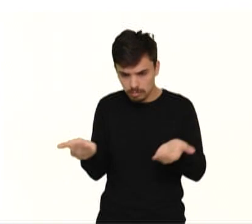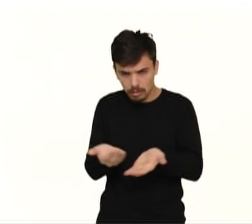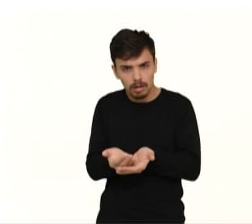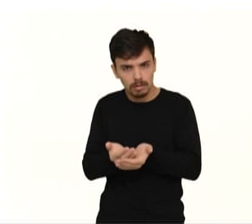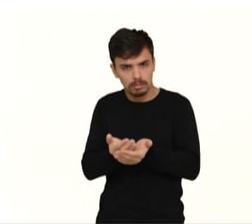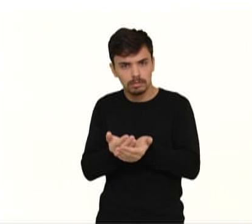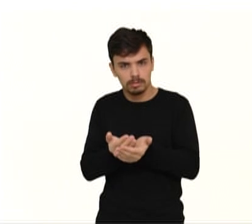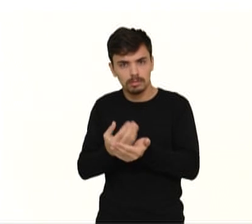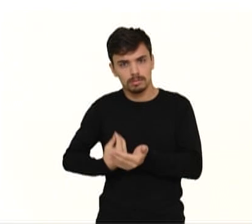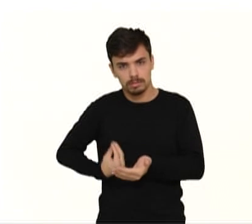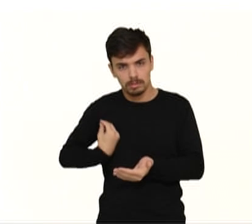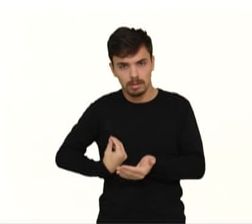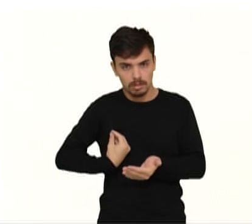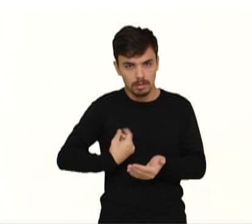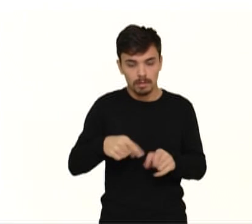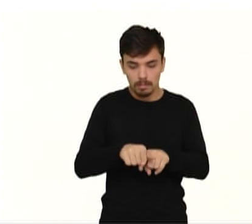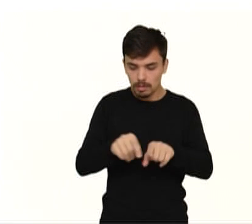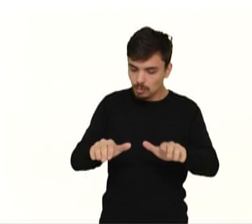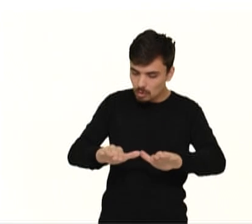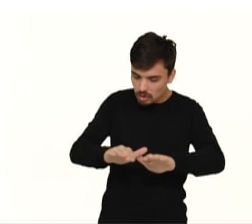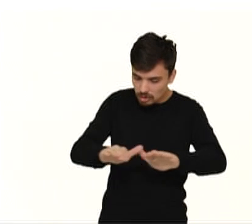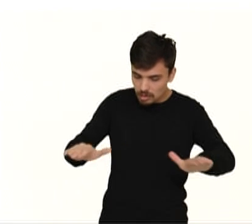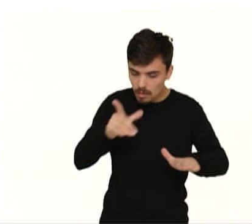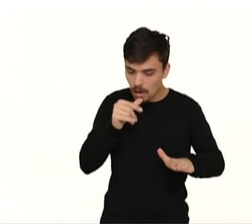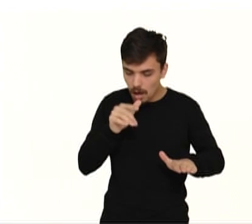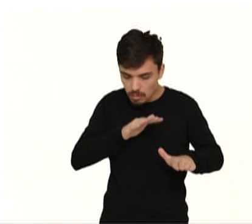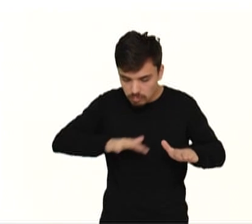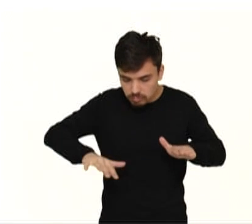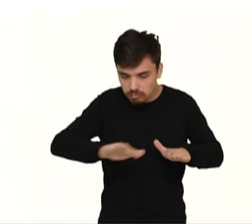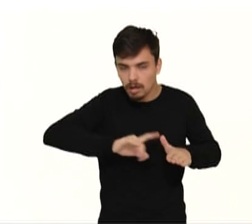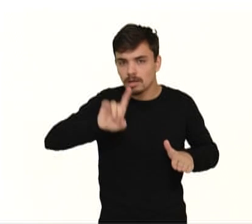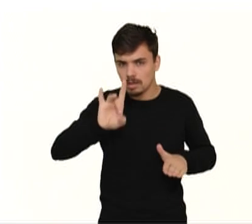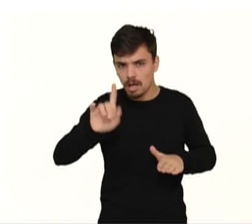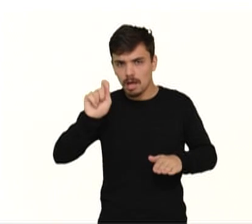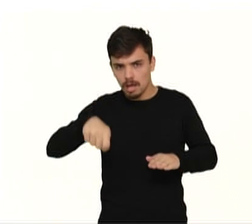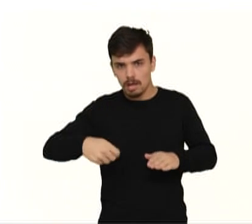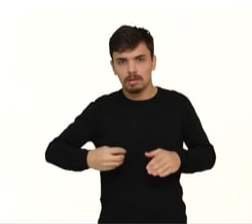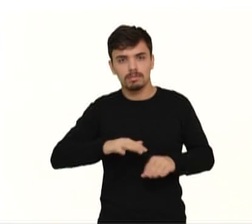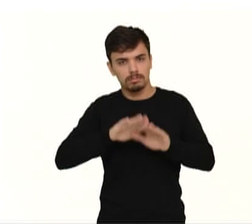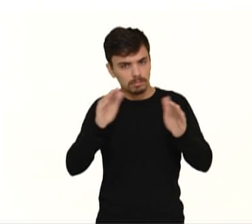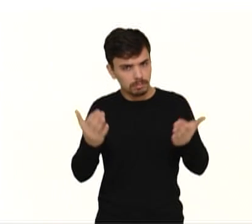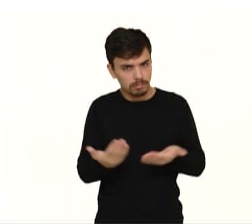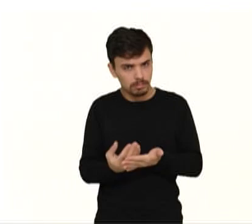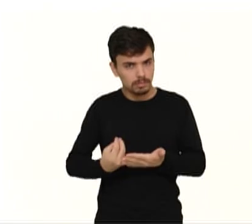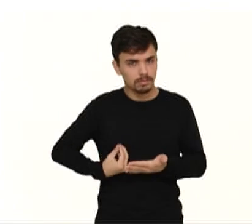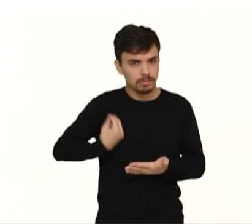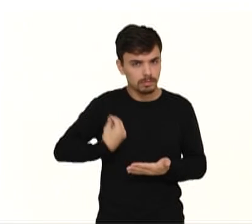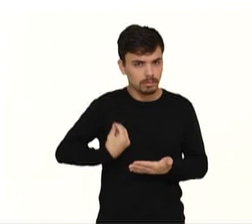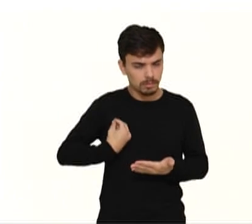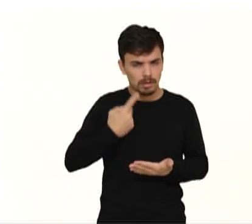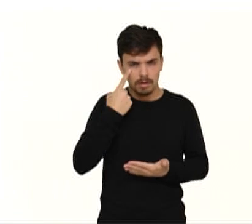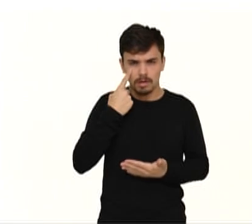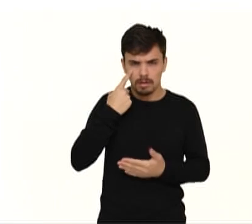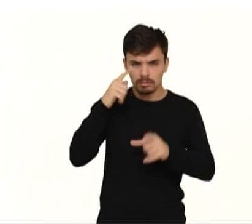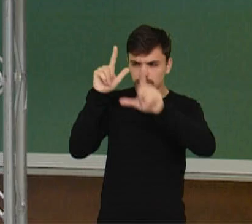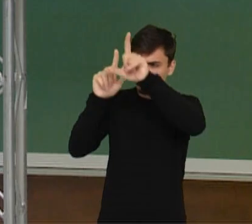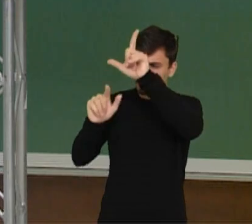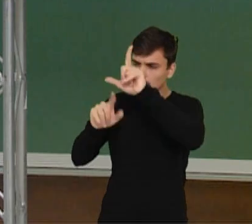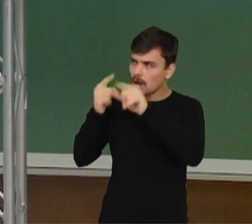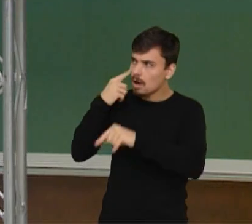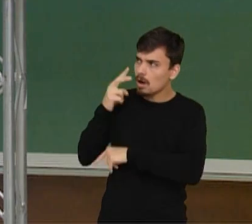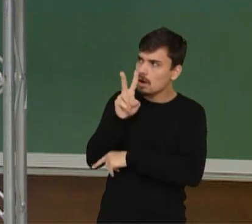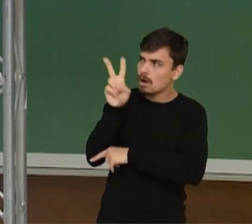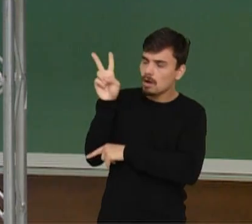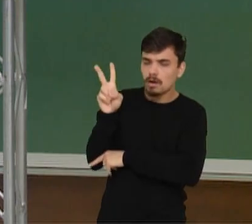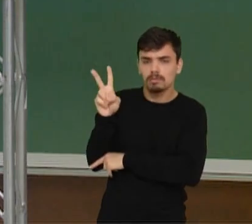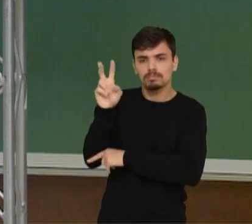pode representar um ecossistema? Ou letra D, fatores físicos não interferem nos ecossistemas? Bem tranquilo também, né, gente? Vamos pensar